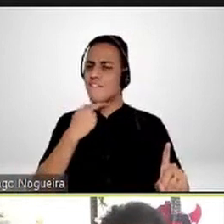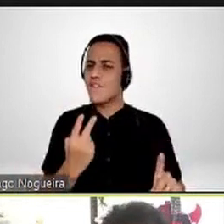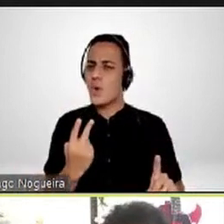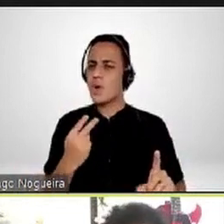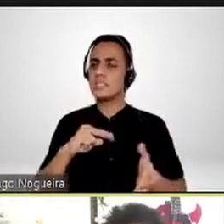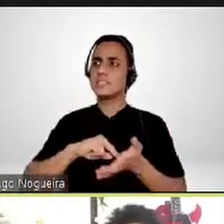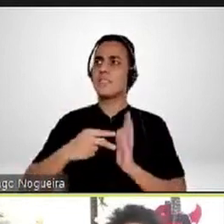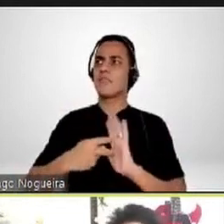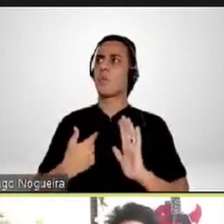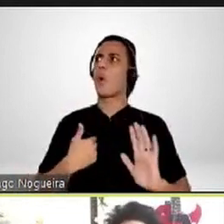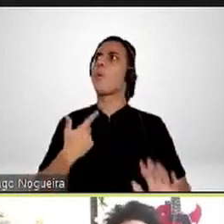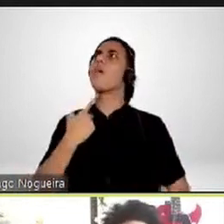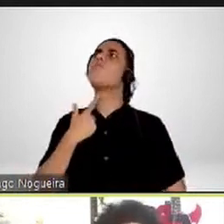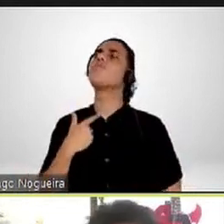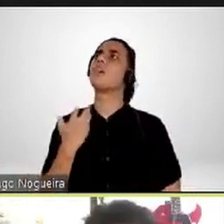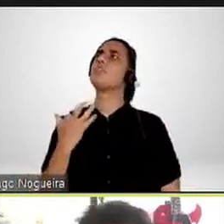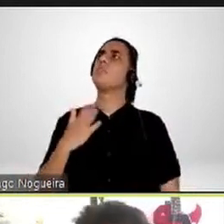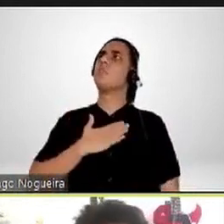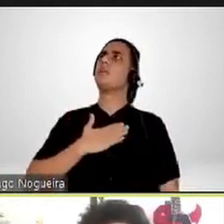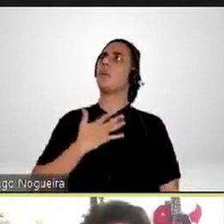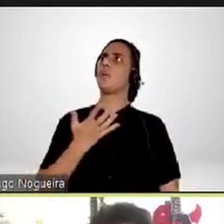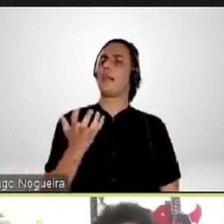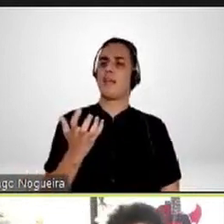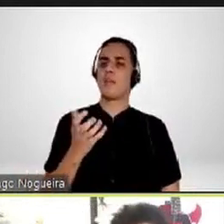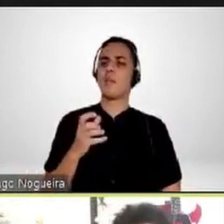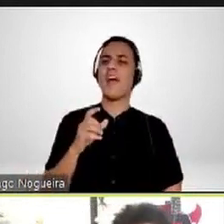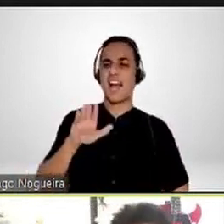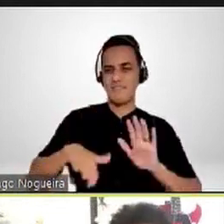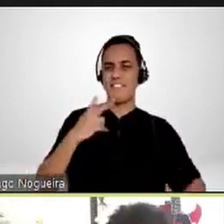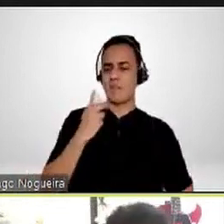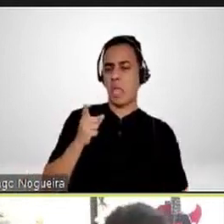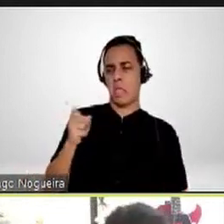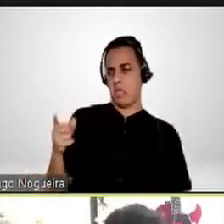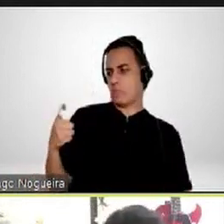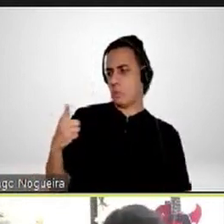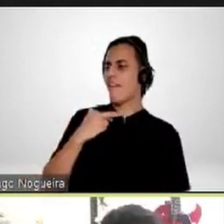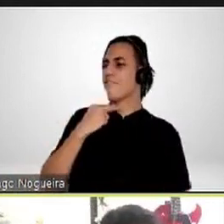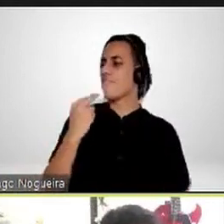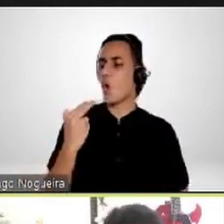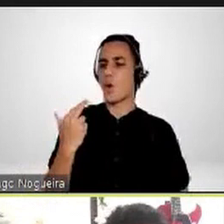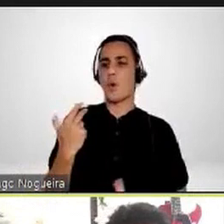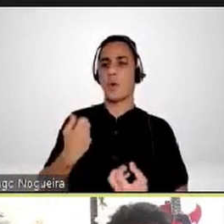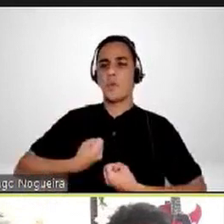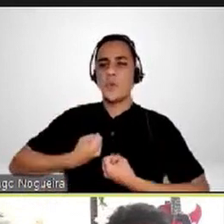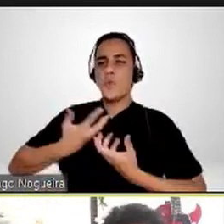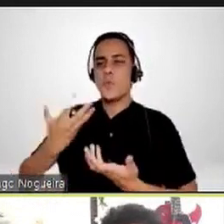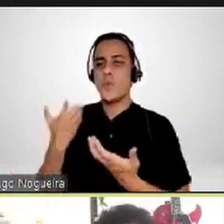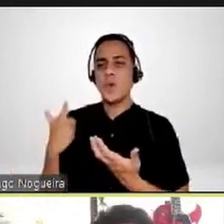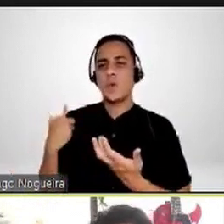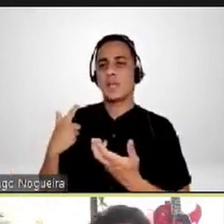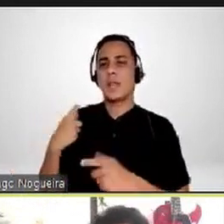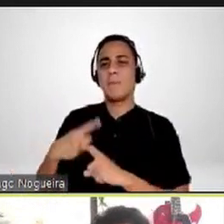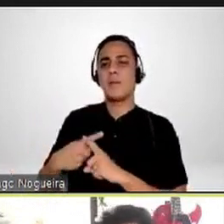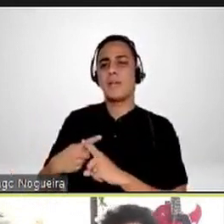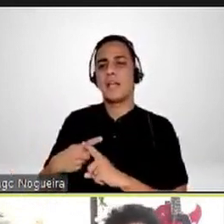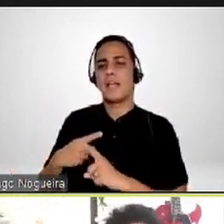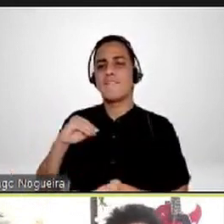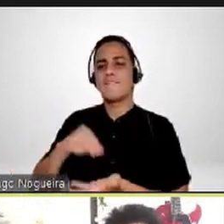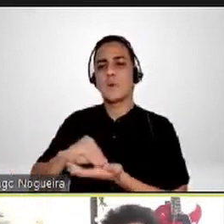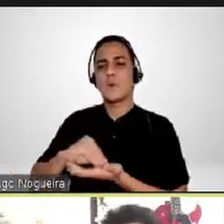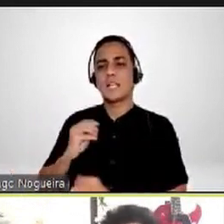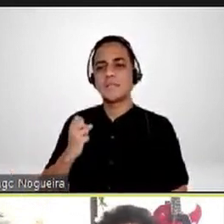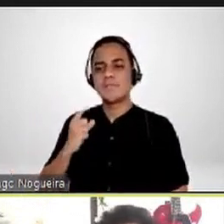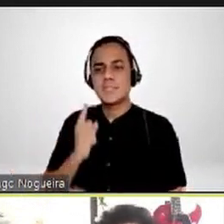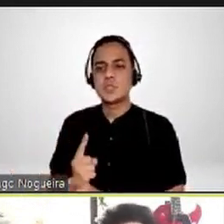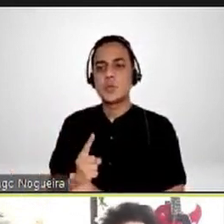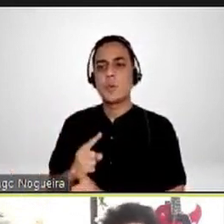cara não tem voz porque ele não descobriu o seu próprio jeito, né? Nesse encontro entre a